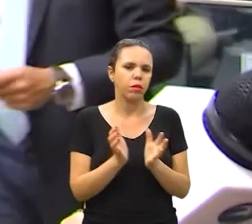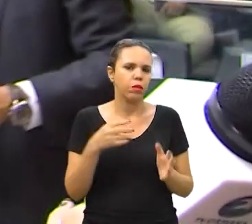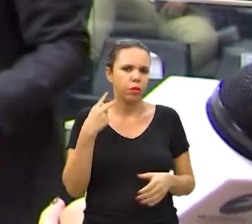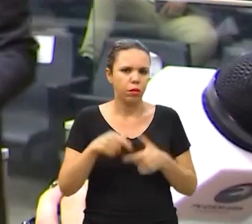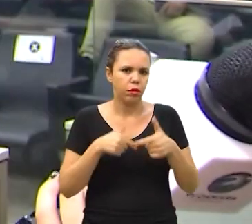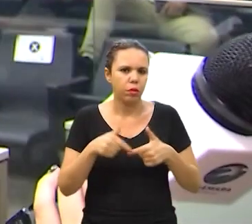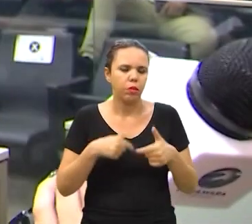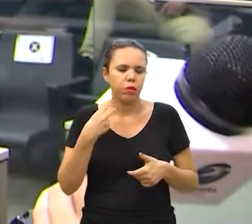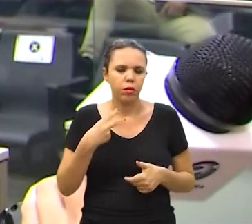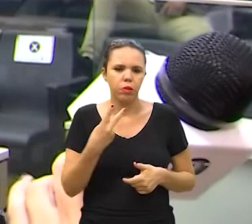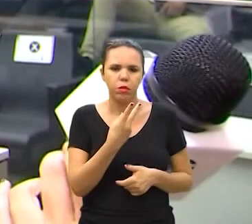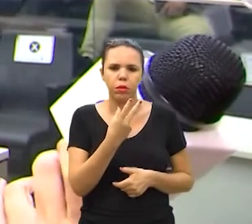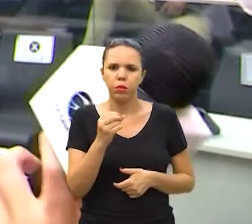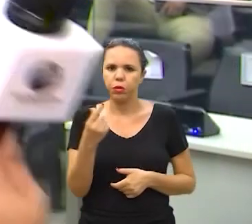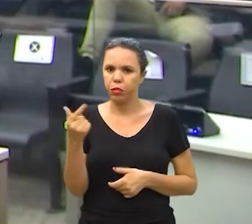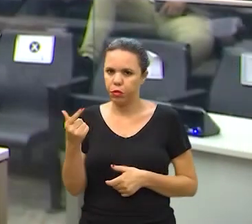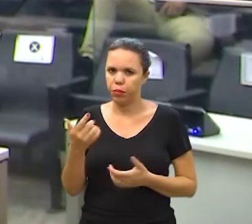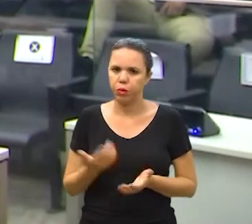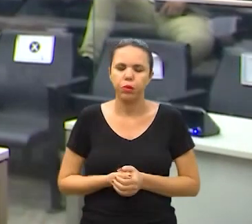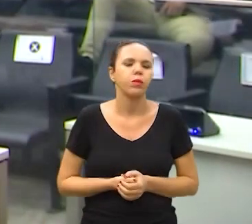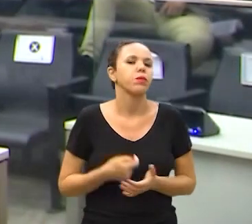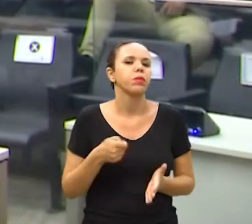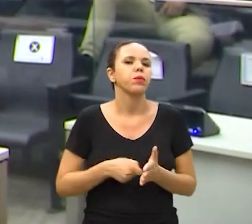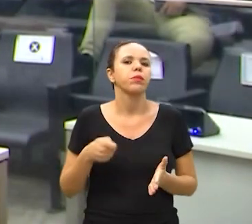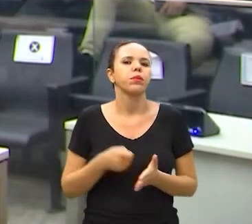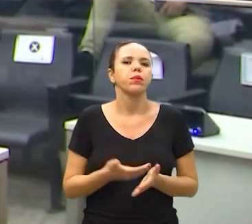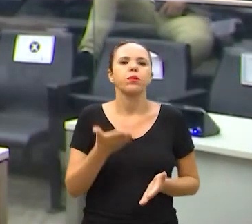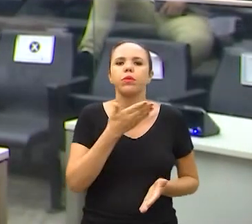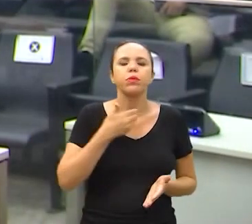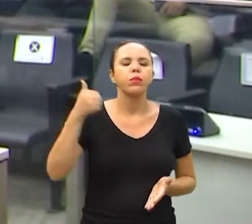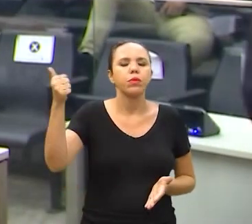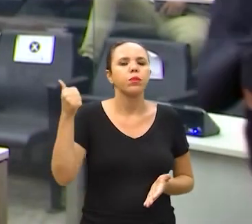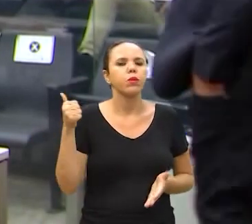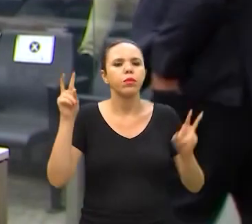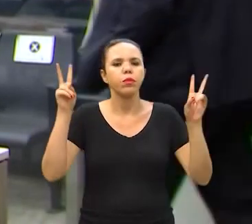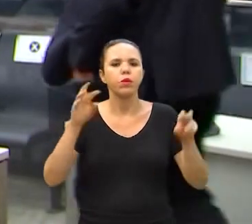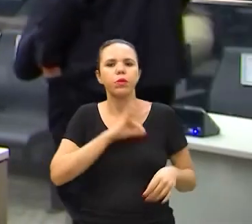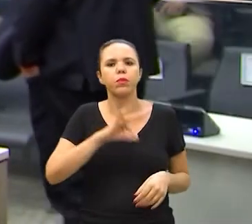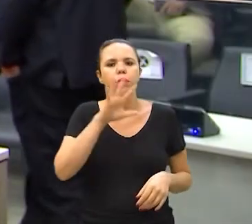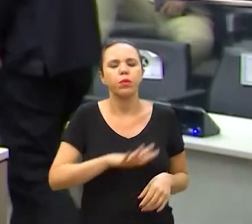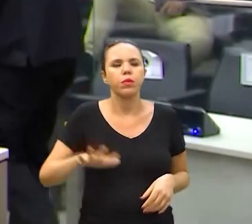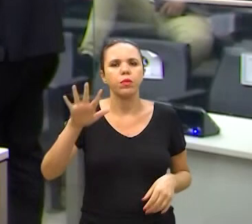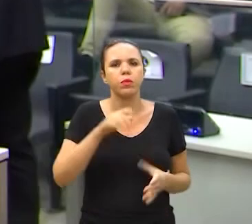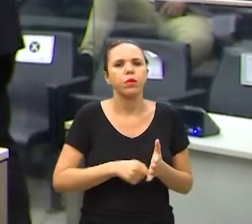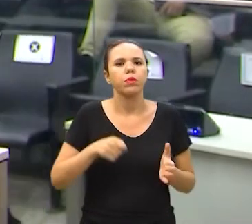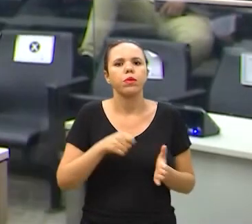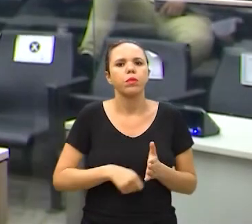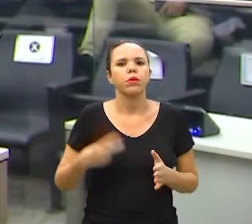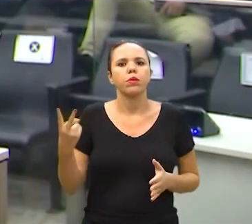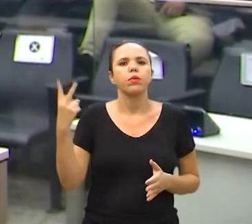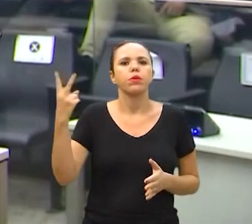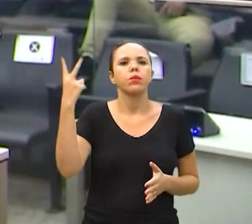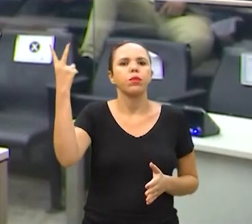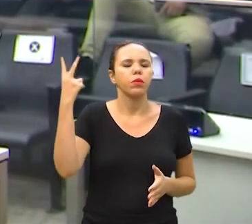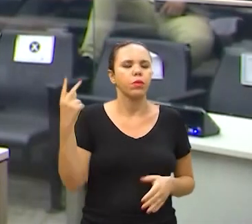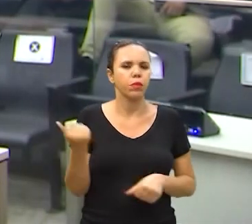trabalhos da Frente Parlamentar em 2022. Vamos lutar para que melhore, né, as questões salariais, vamos lutar para